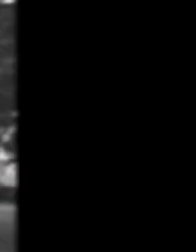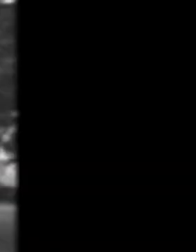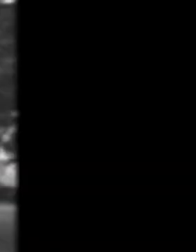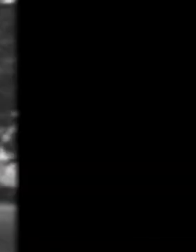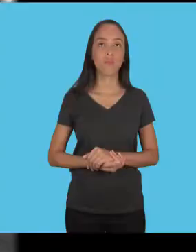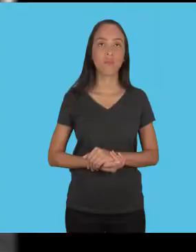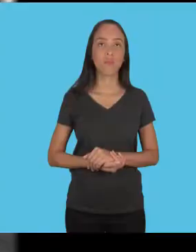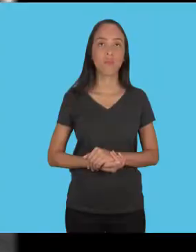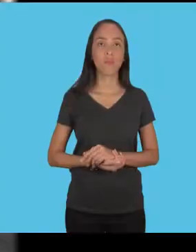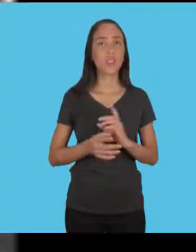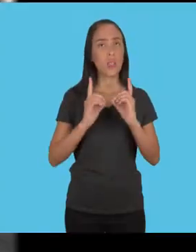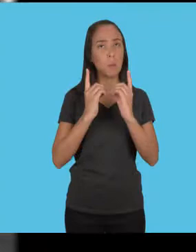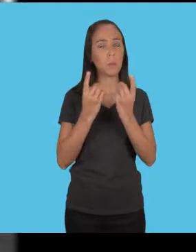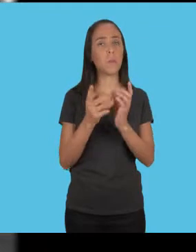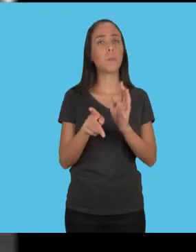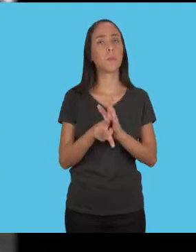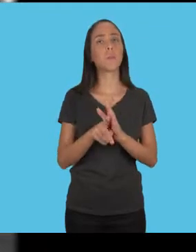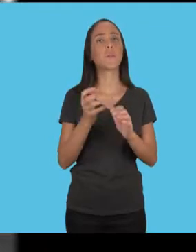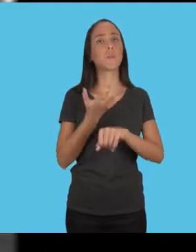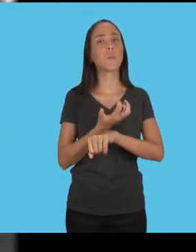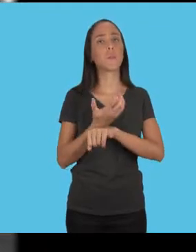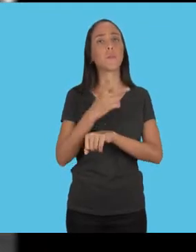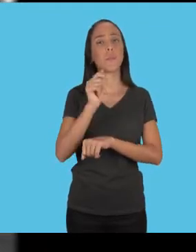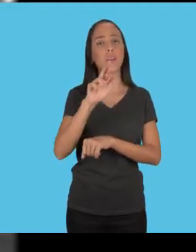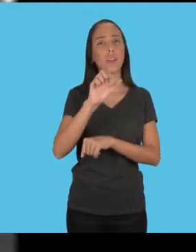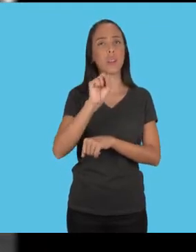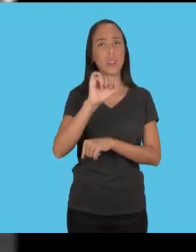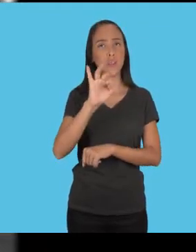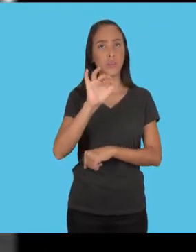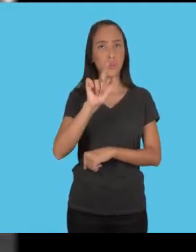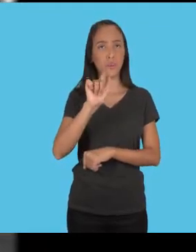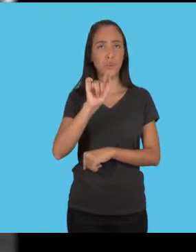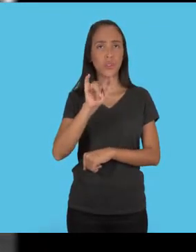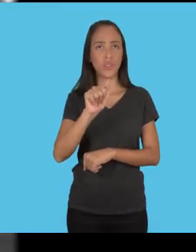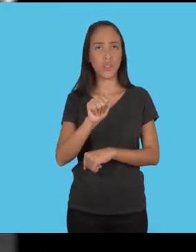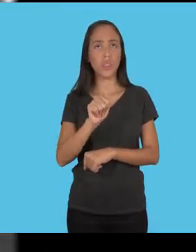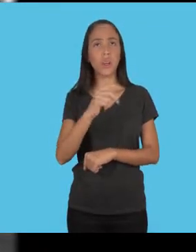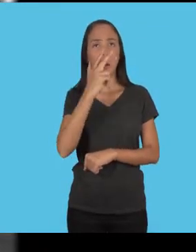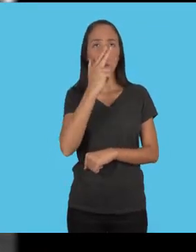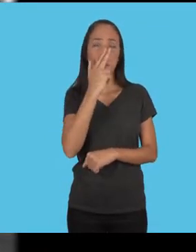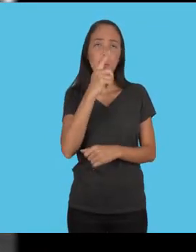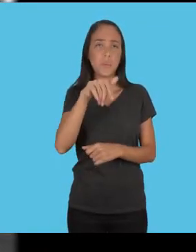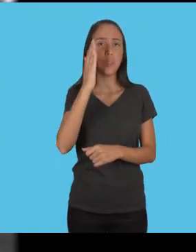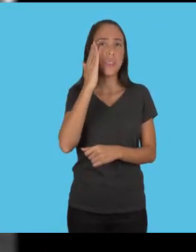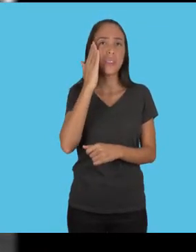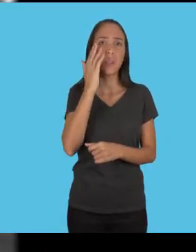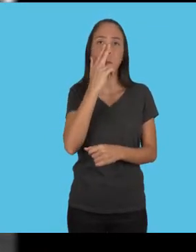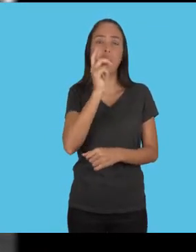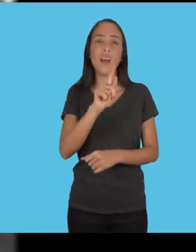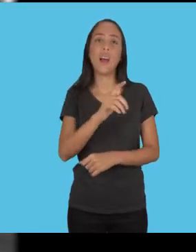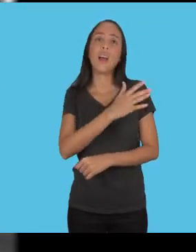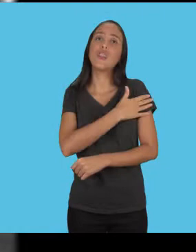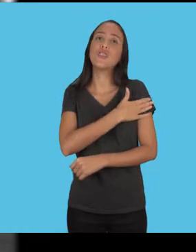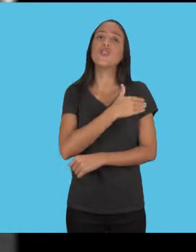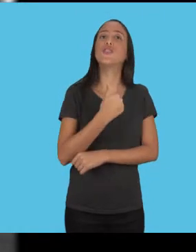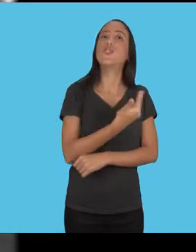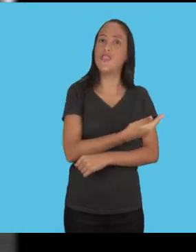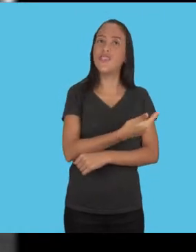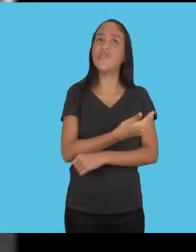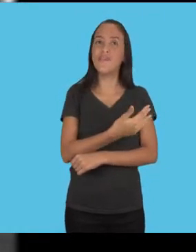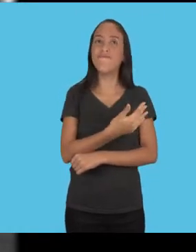O departamento de parasitologia tinha a vantagem de ser um departamento de esquerda, como você já sabe, era chamado